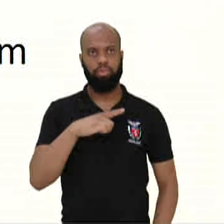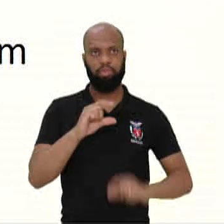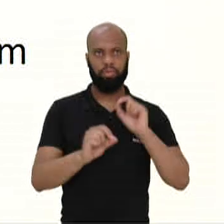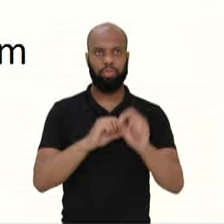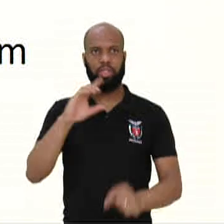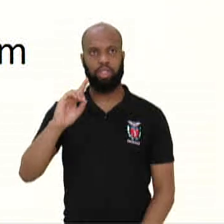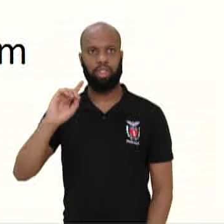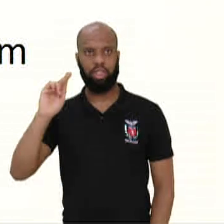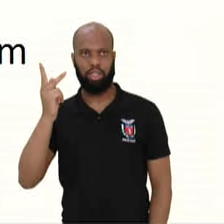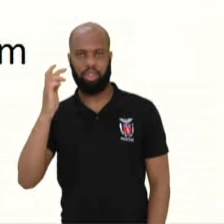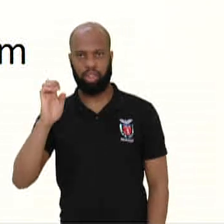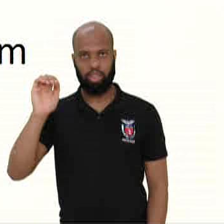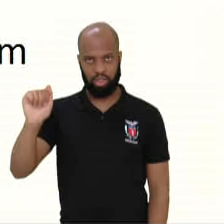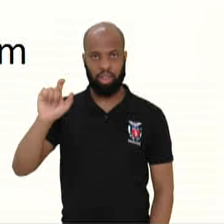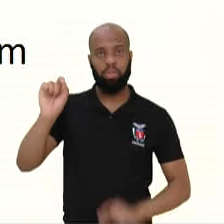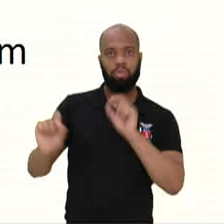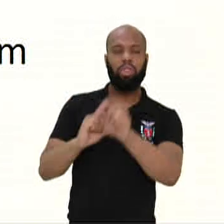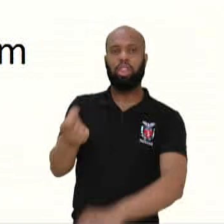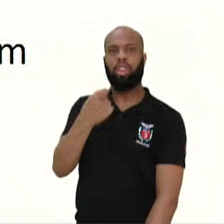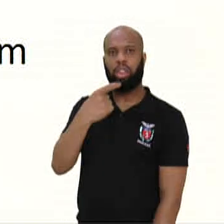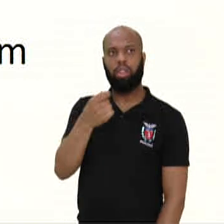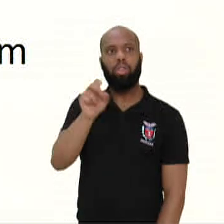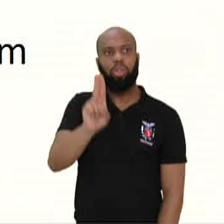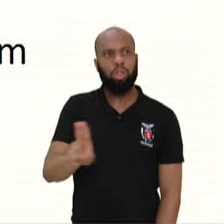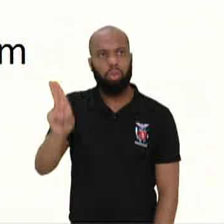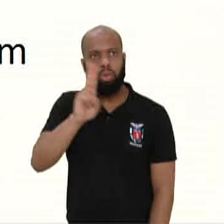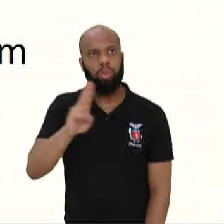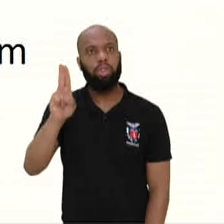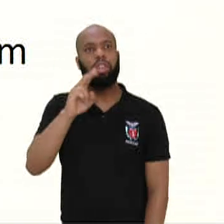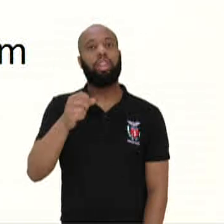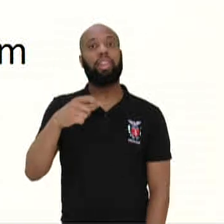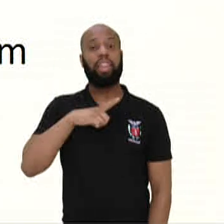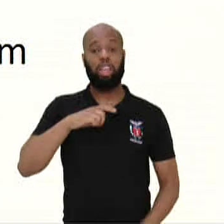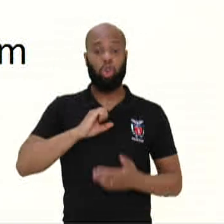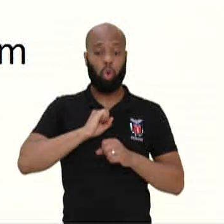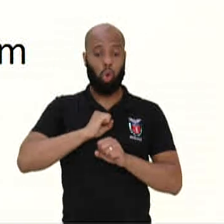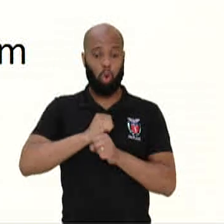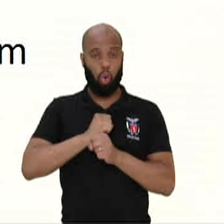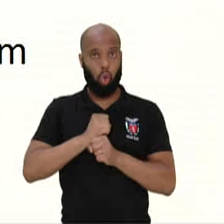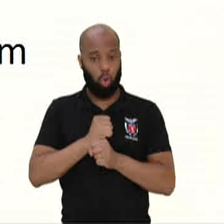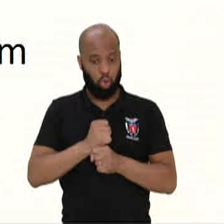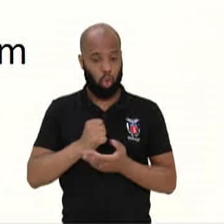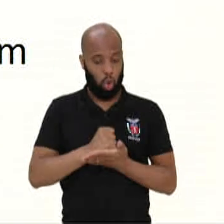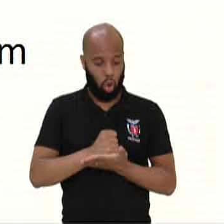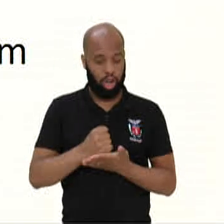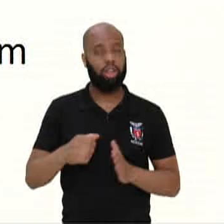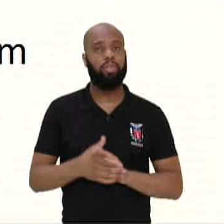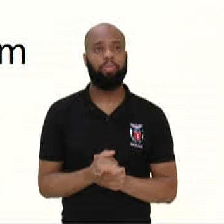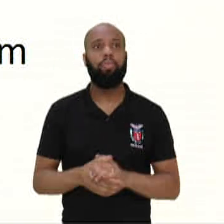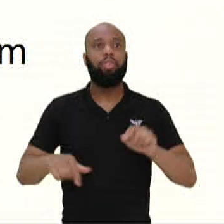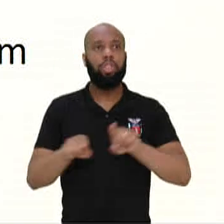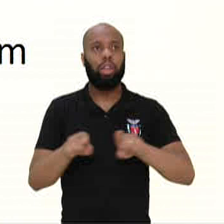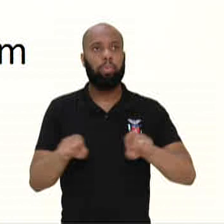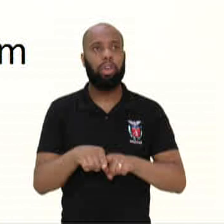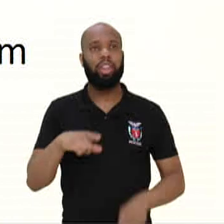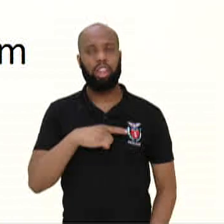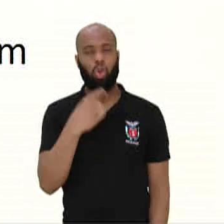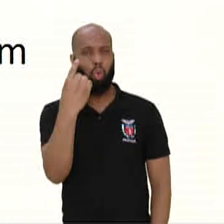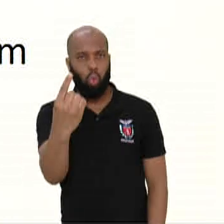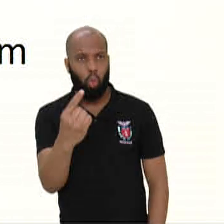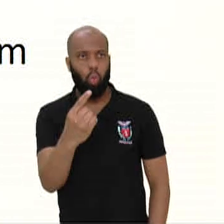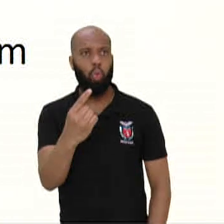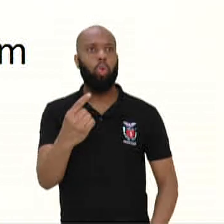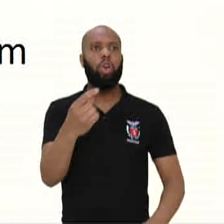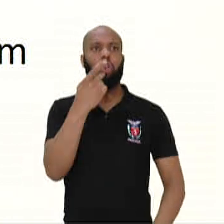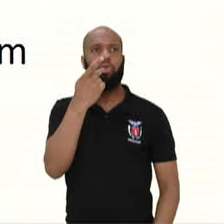deidroepiandrosterona, DEA, medicamento cujo uso é controlado. Um dos produtos que alegava a